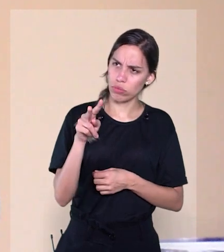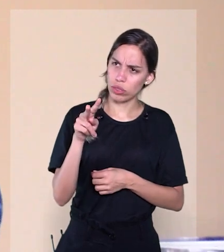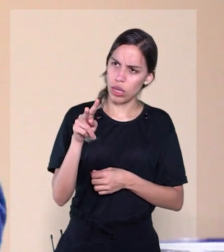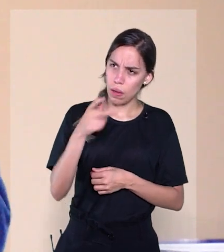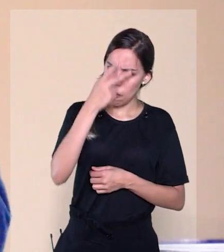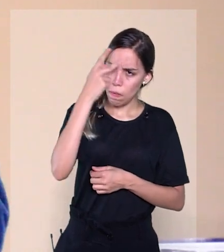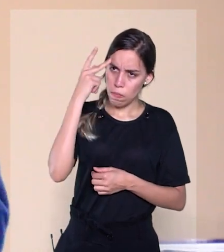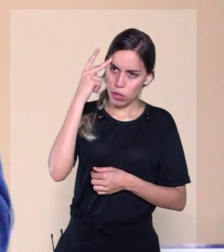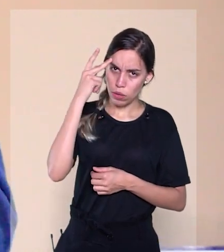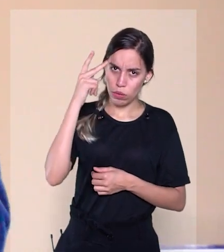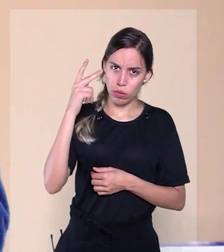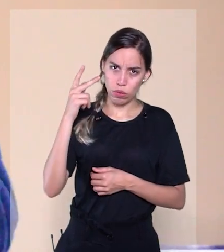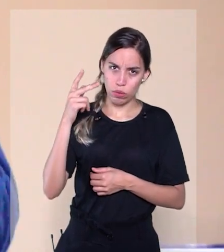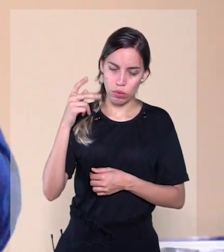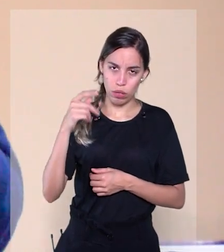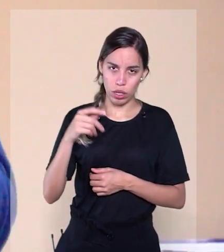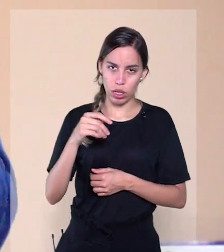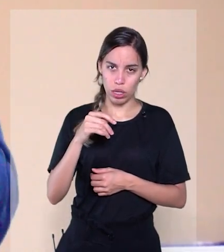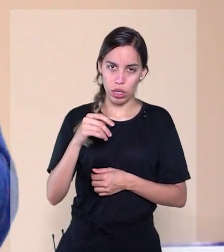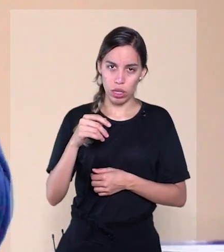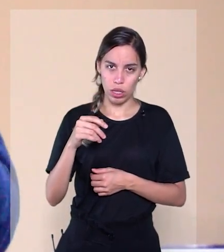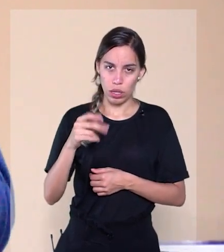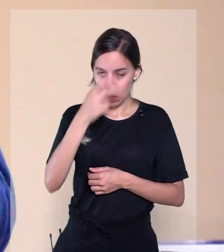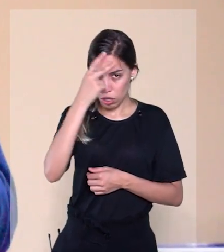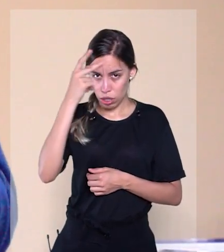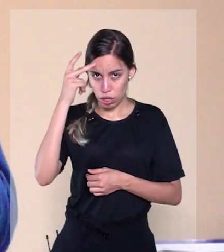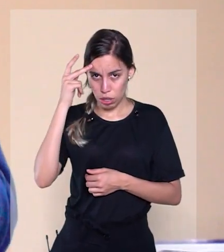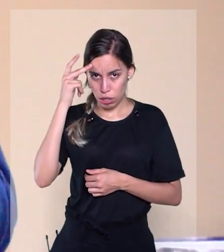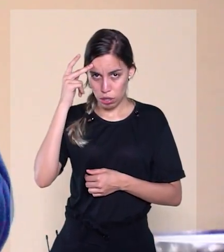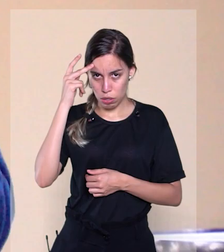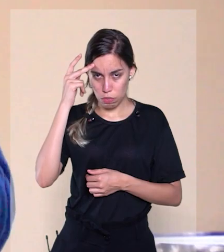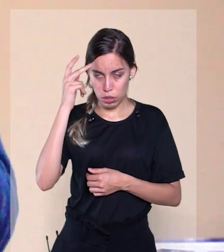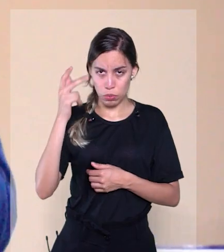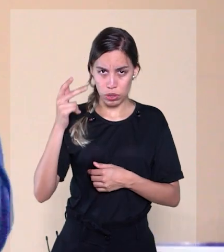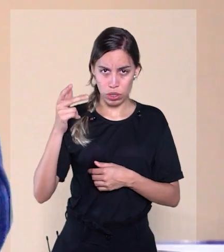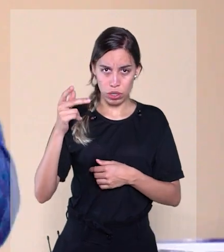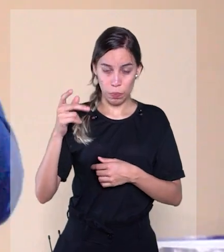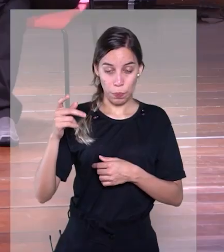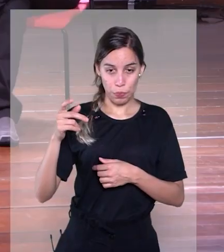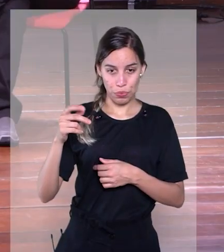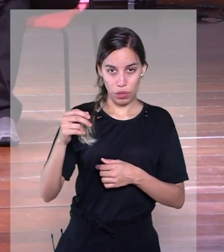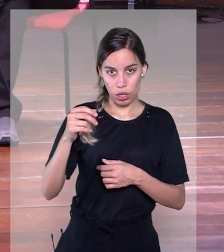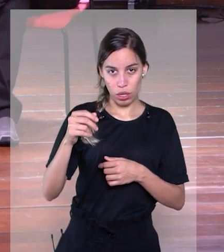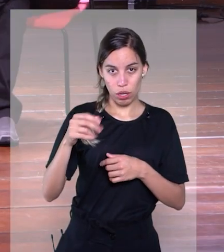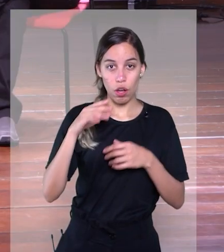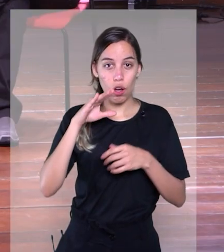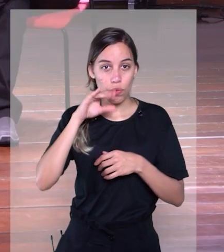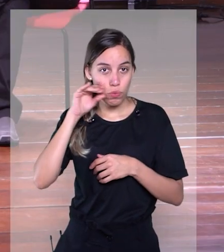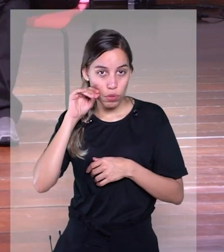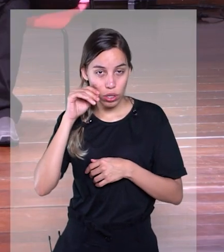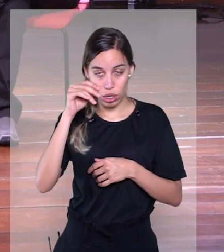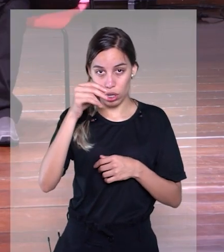que um funcionário da Prefeitura do Rio de Janeiro estava soldando um modelo de óculos totalmente diferente. Eu falei: não, espera, me dá 10 minutos